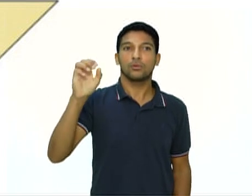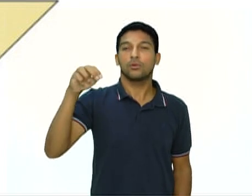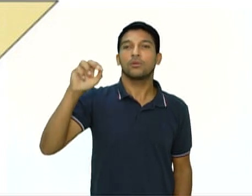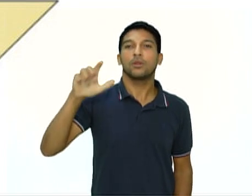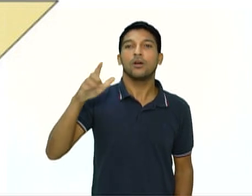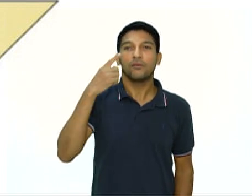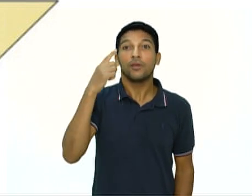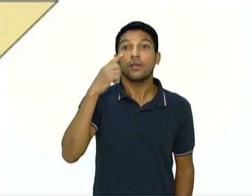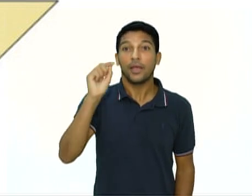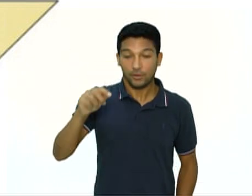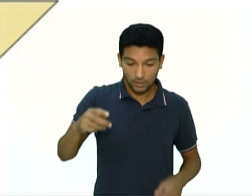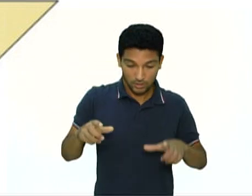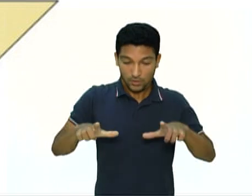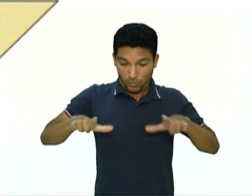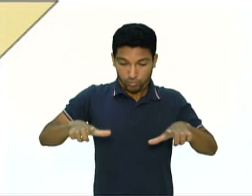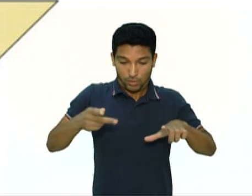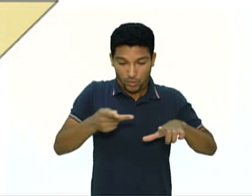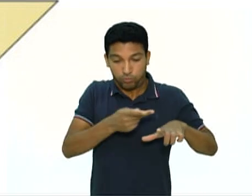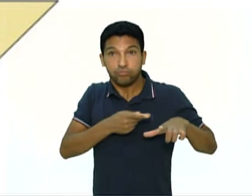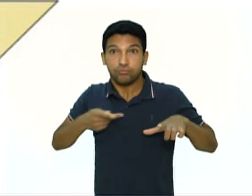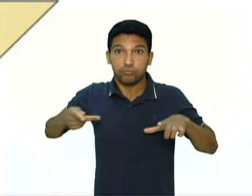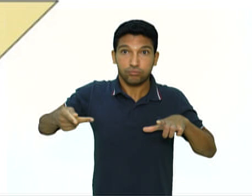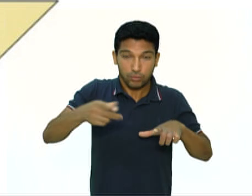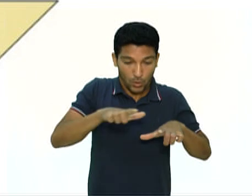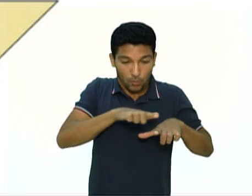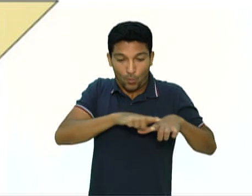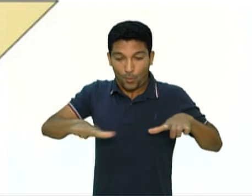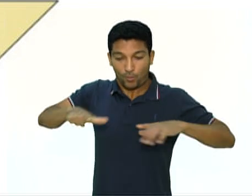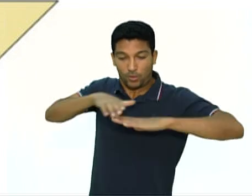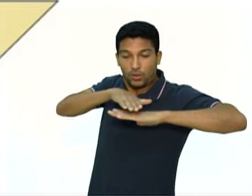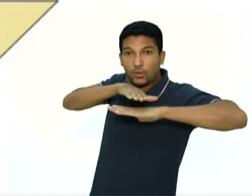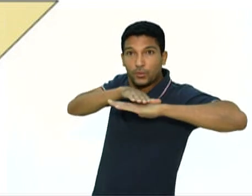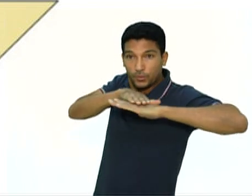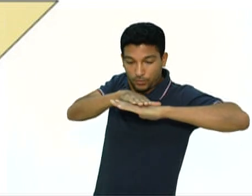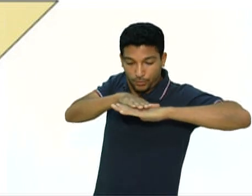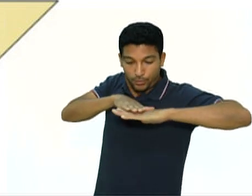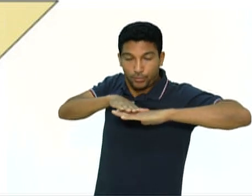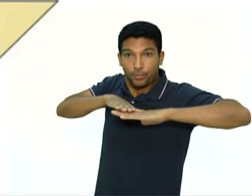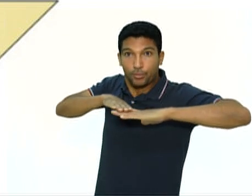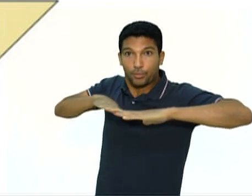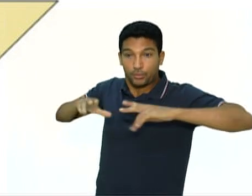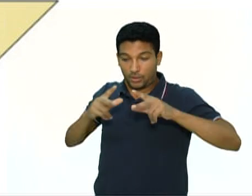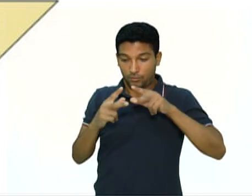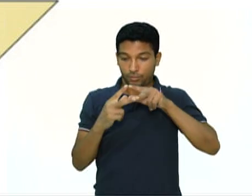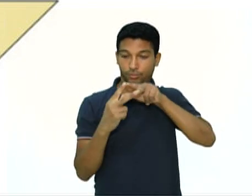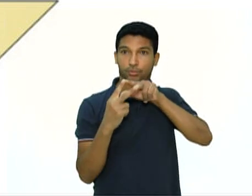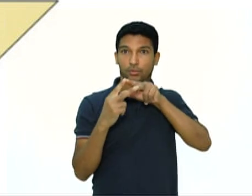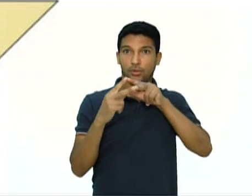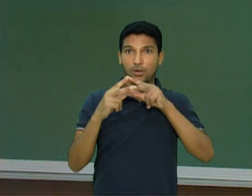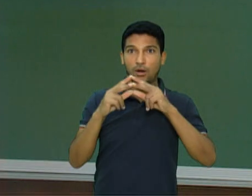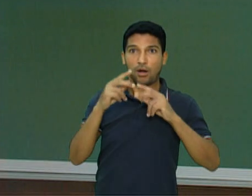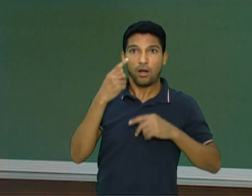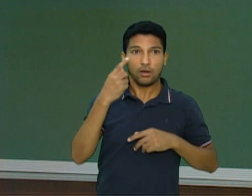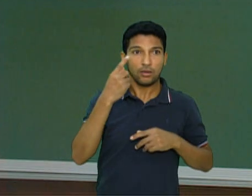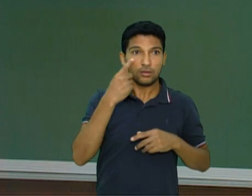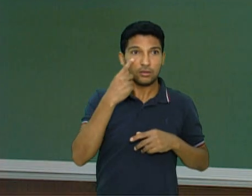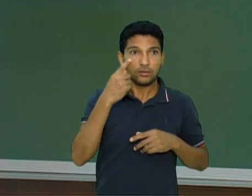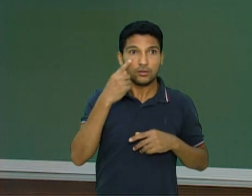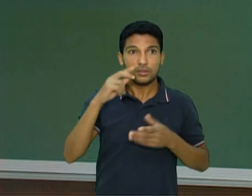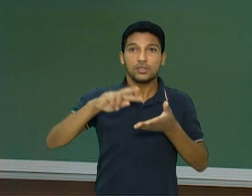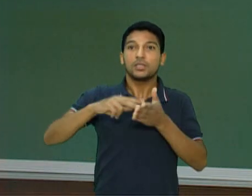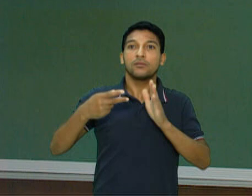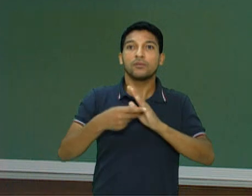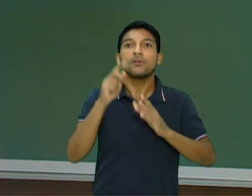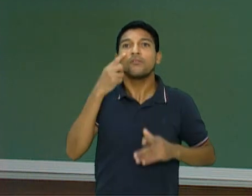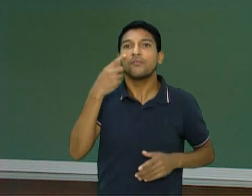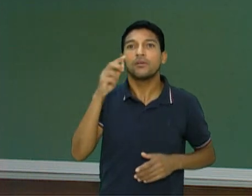figura formada em um plano a partir de outra figura que pode ou não estar contida nesse plano. O que significa isso? Né? Dá uma olhadinha